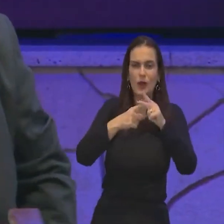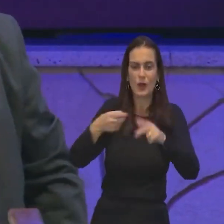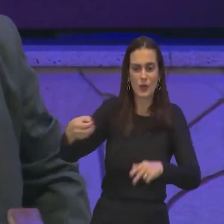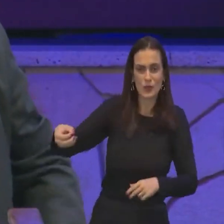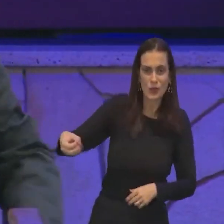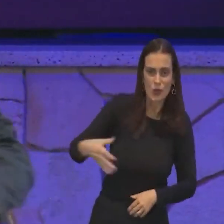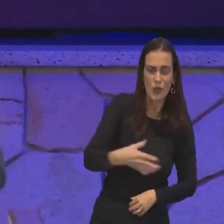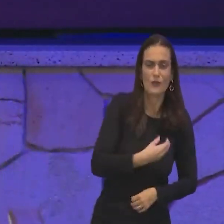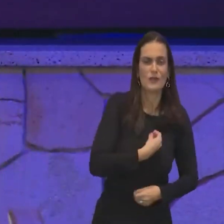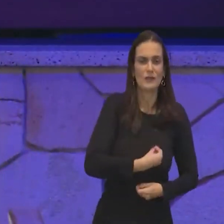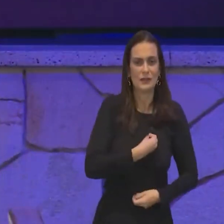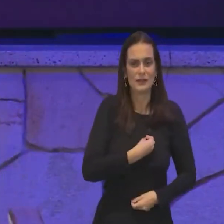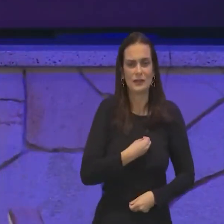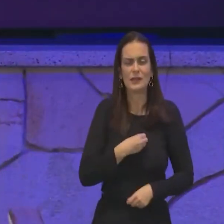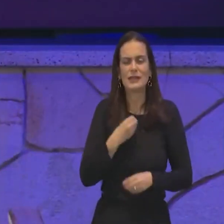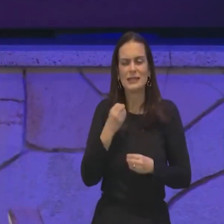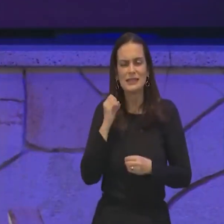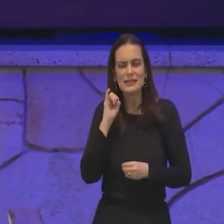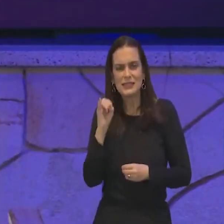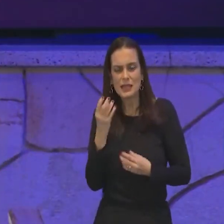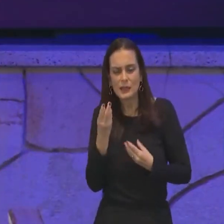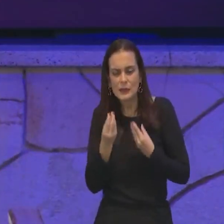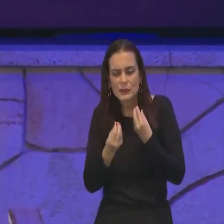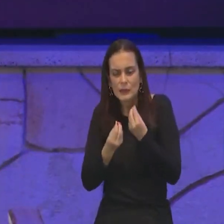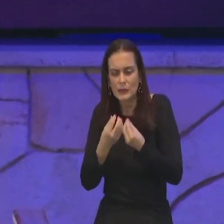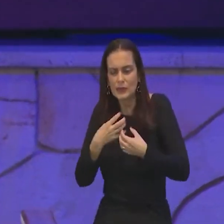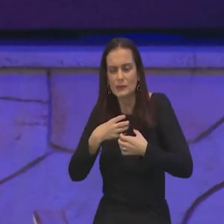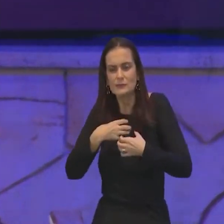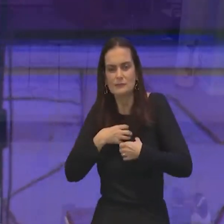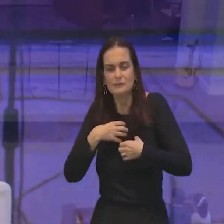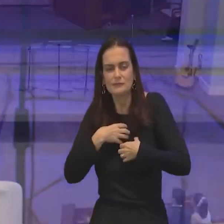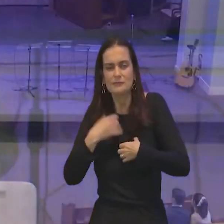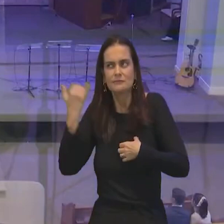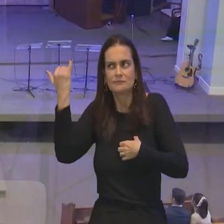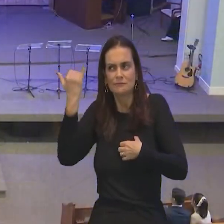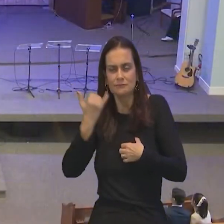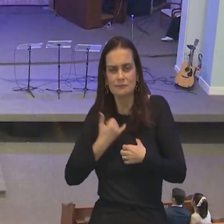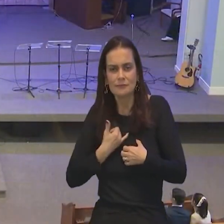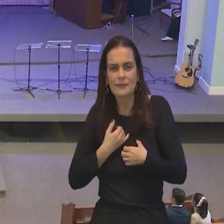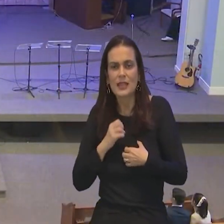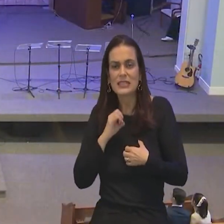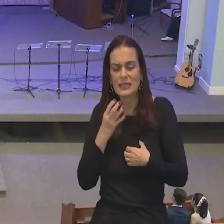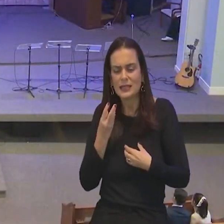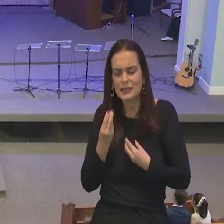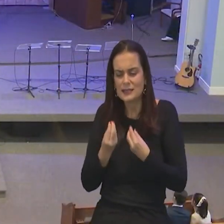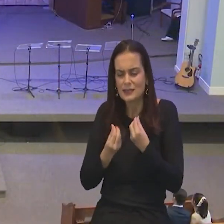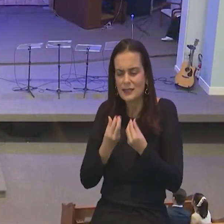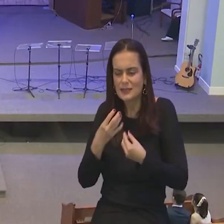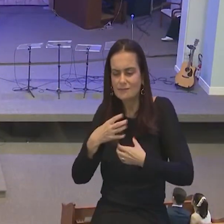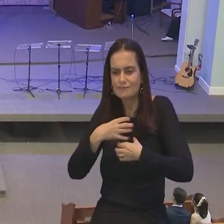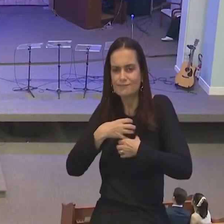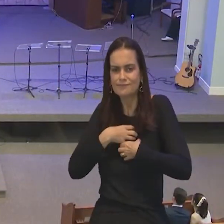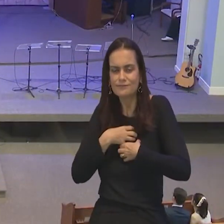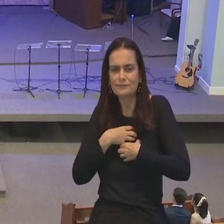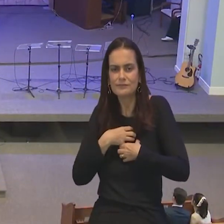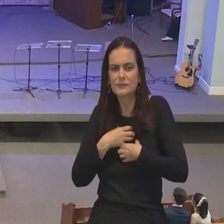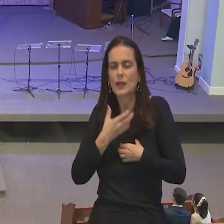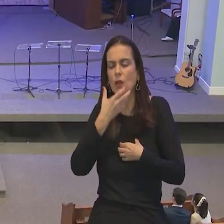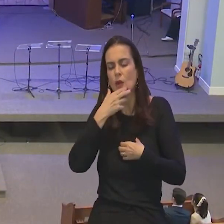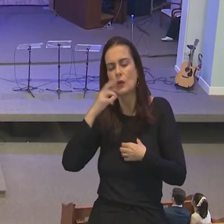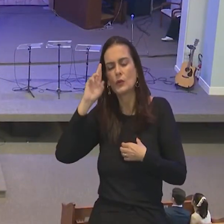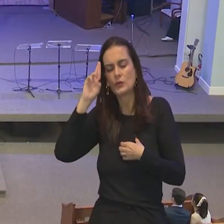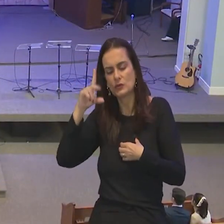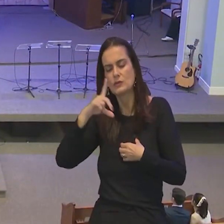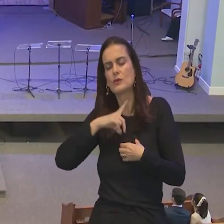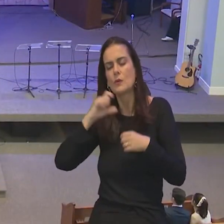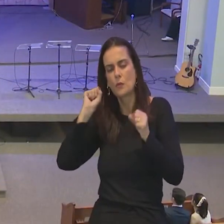você for sensível à voz de Deus. Flepa, por favor, se você for sensível à voz de Deus, o Senhor tem poder